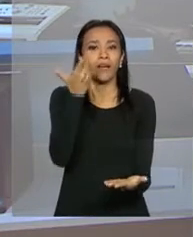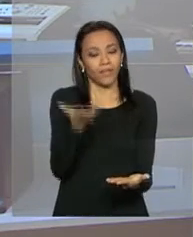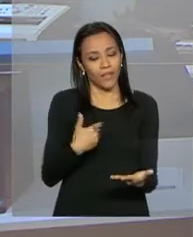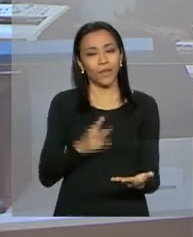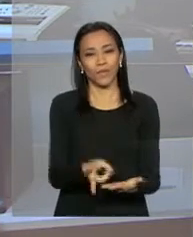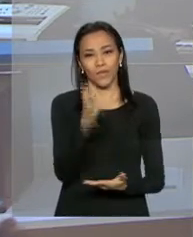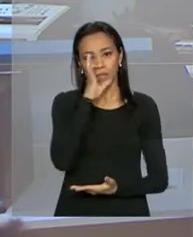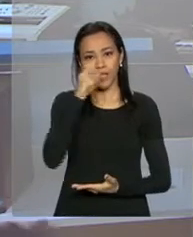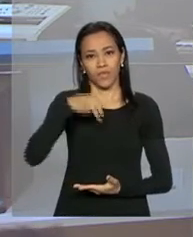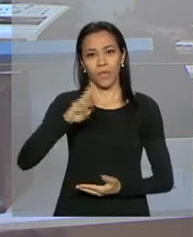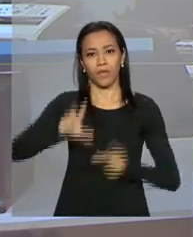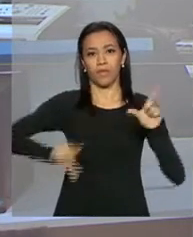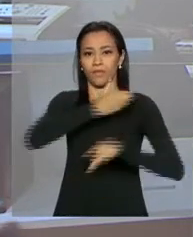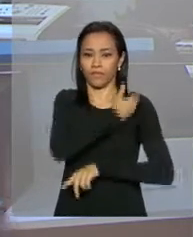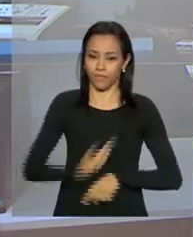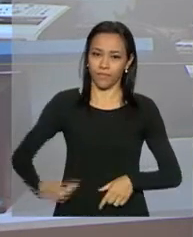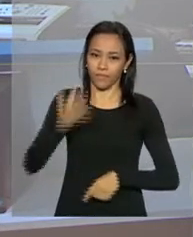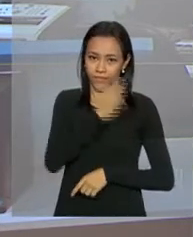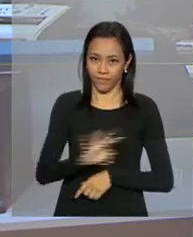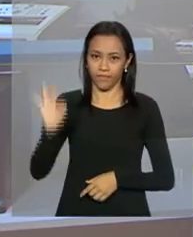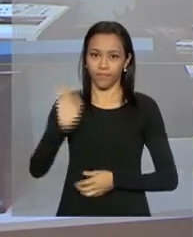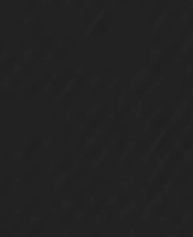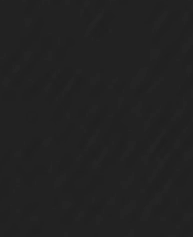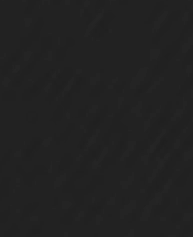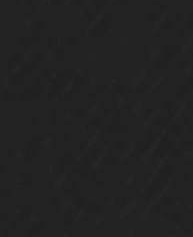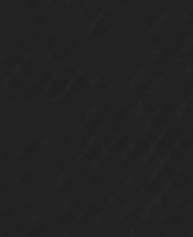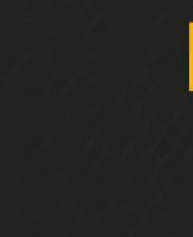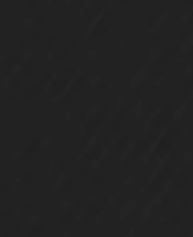a gente a nbr a tv do governo federal